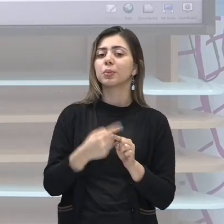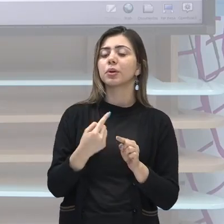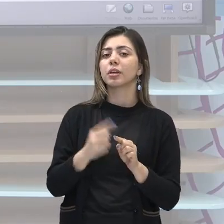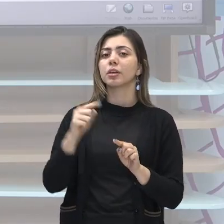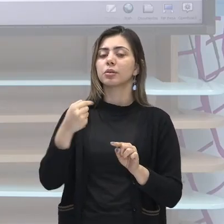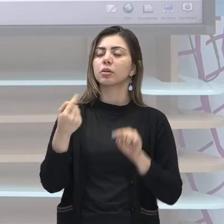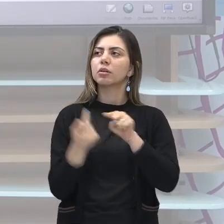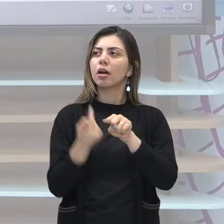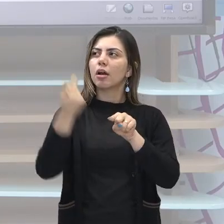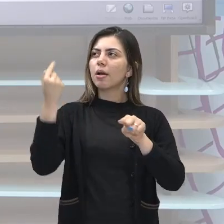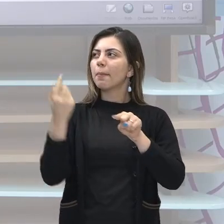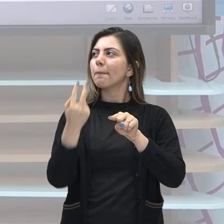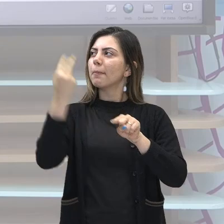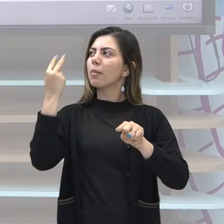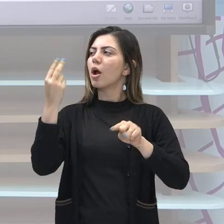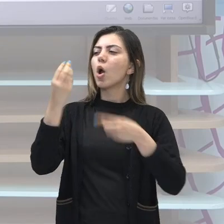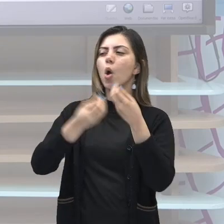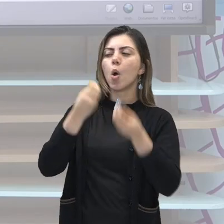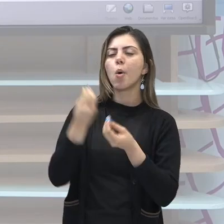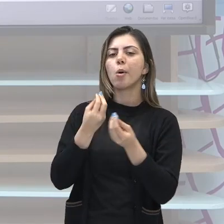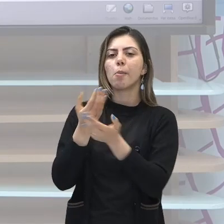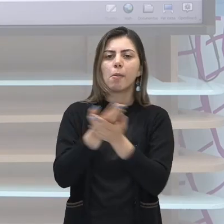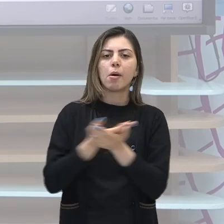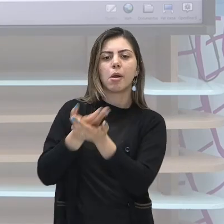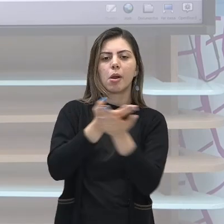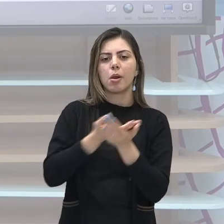possa olhar para o passado,